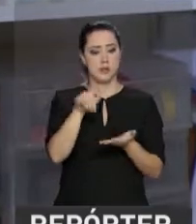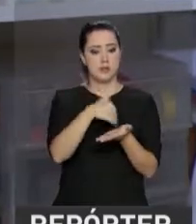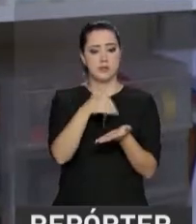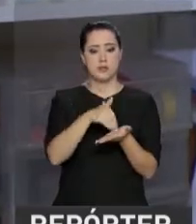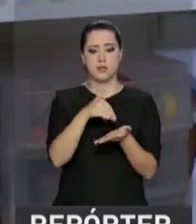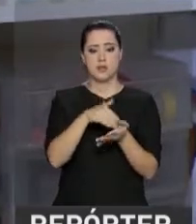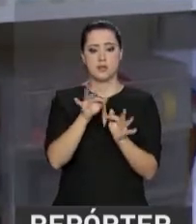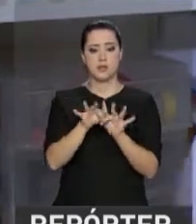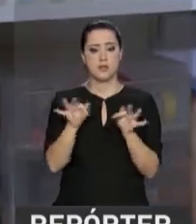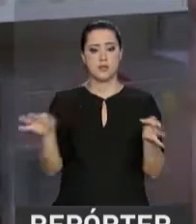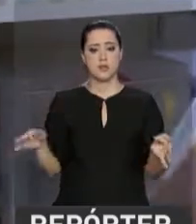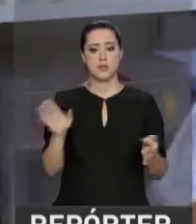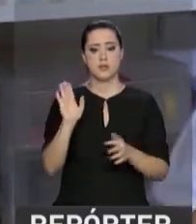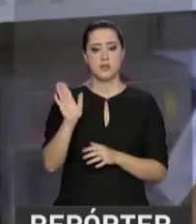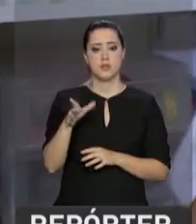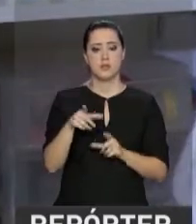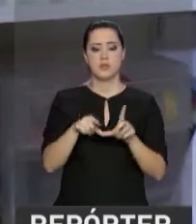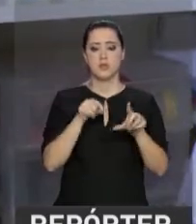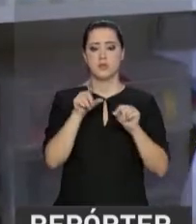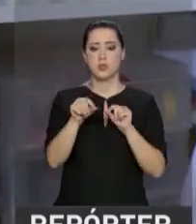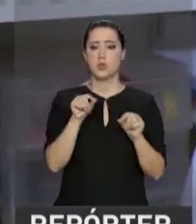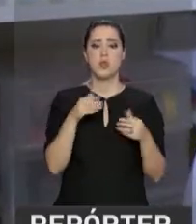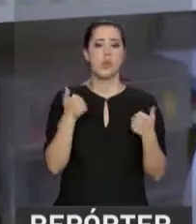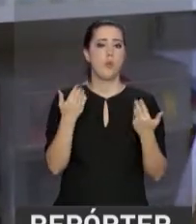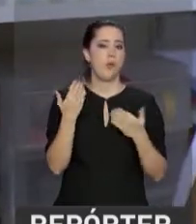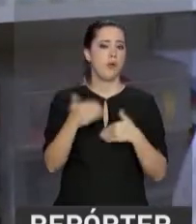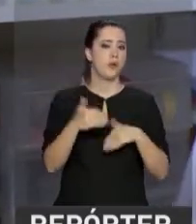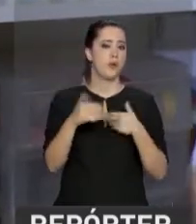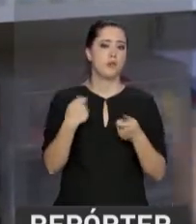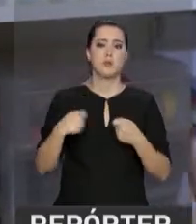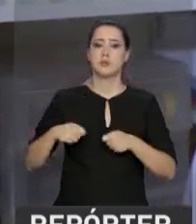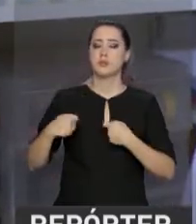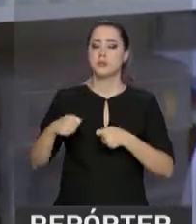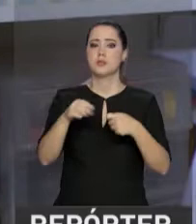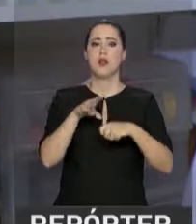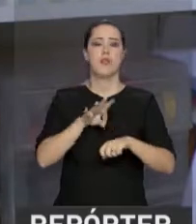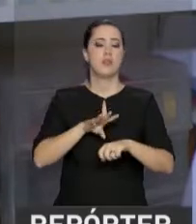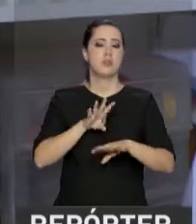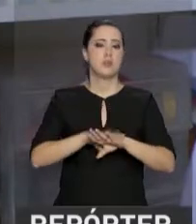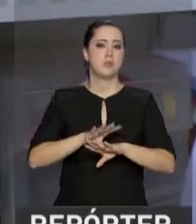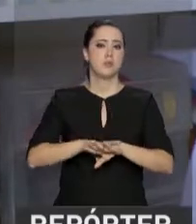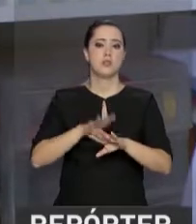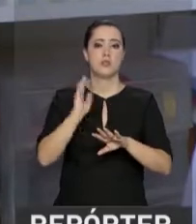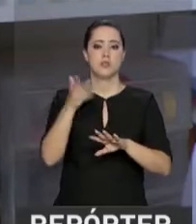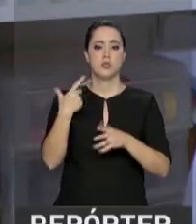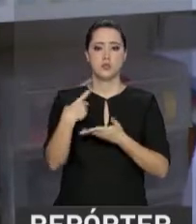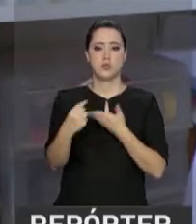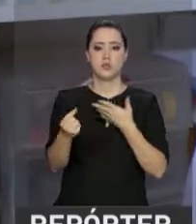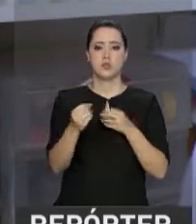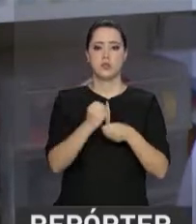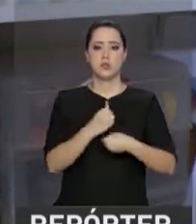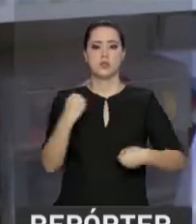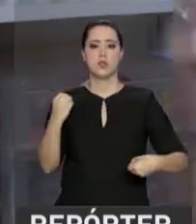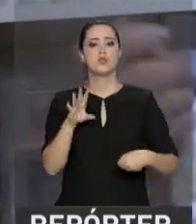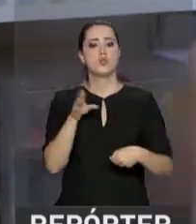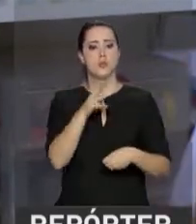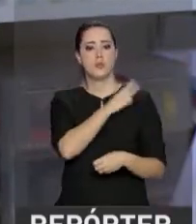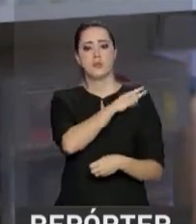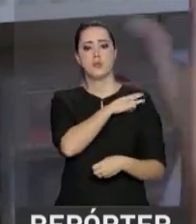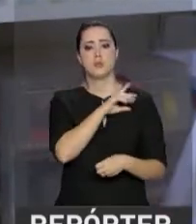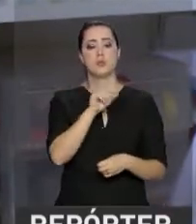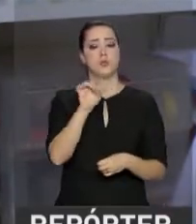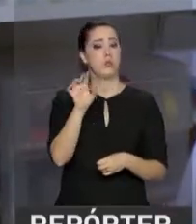ele já você escolher nas provas que você precisava fazer das matérias que você precisava e você já saía com um diploma de ensino médio você só